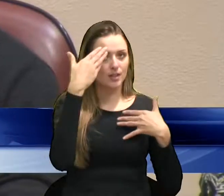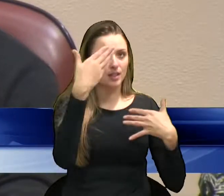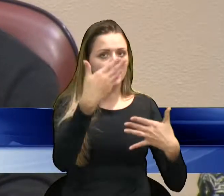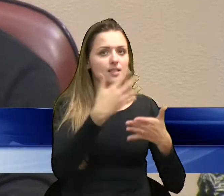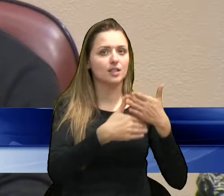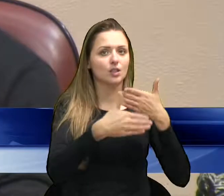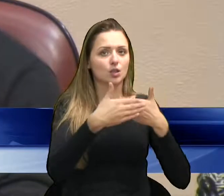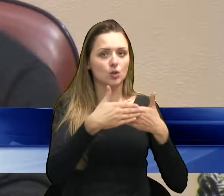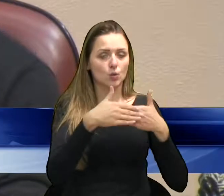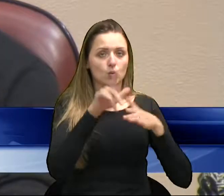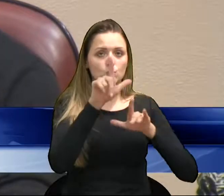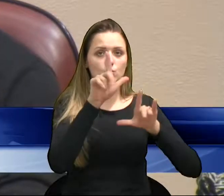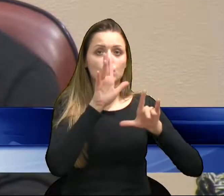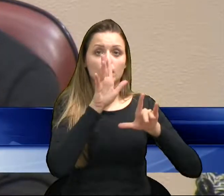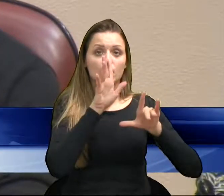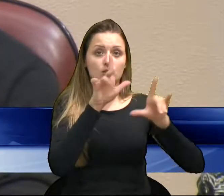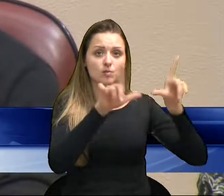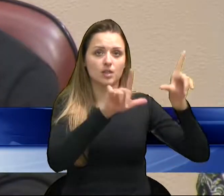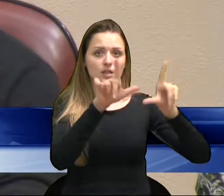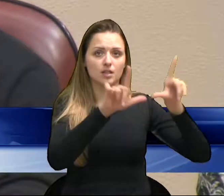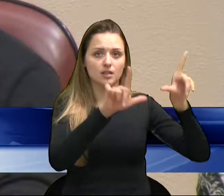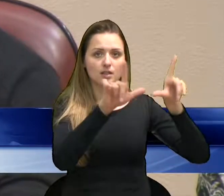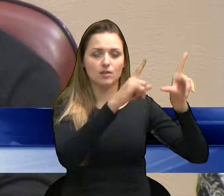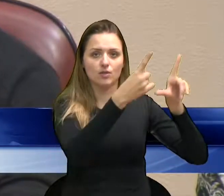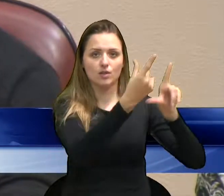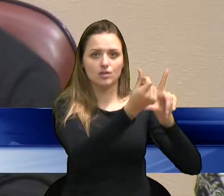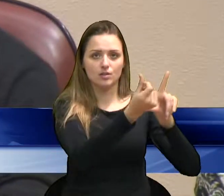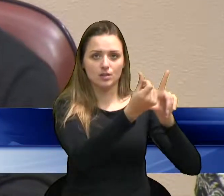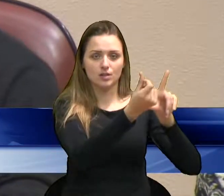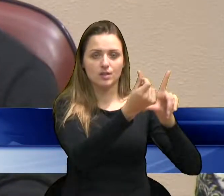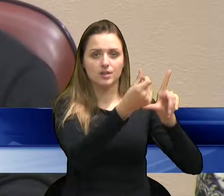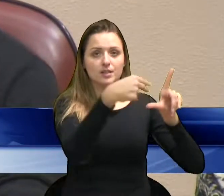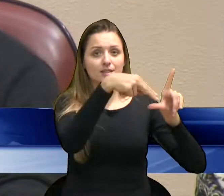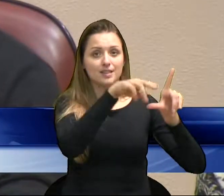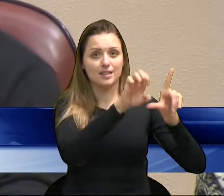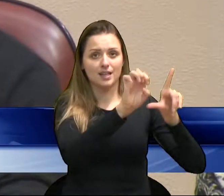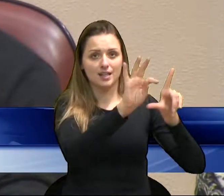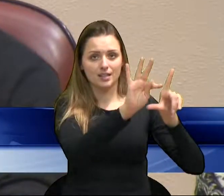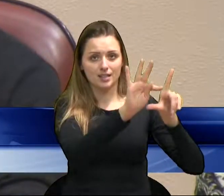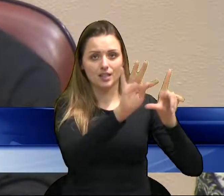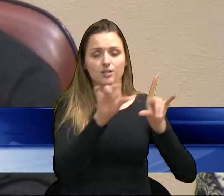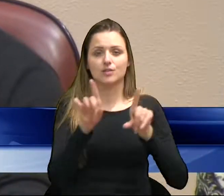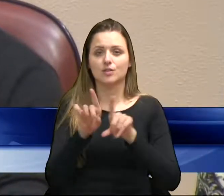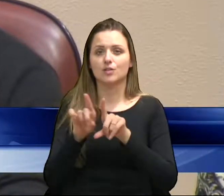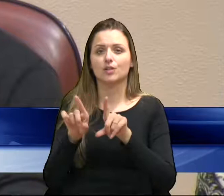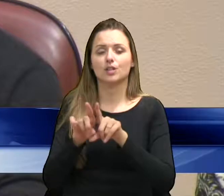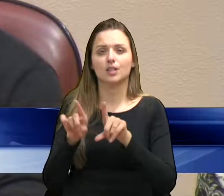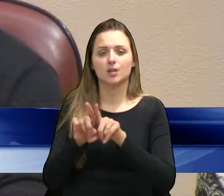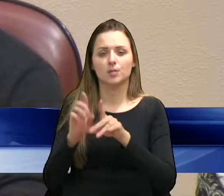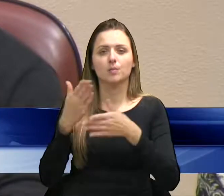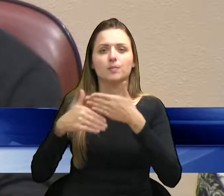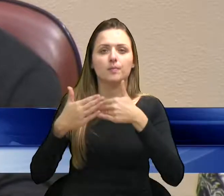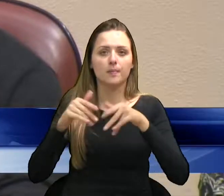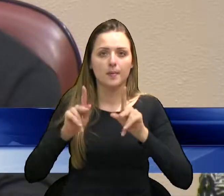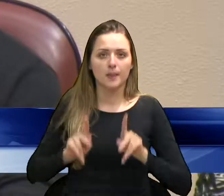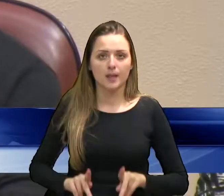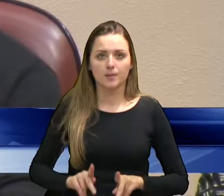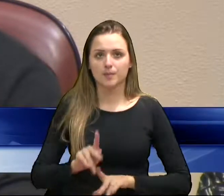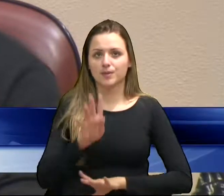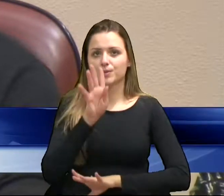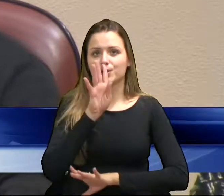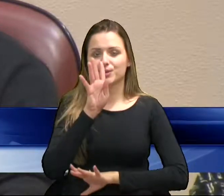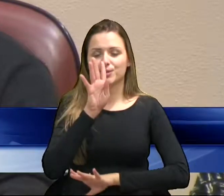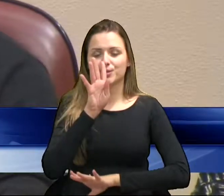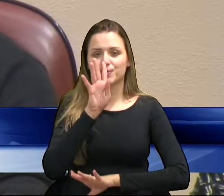acompanham em suas casas, no TV Câmara, no canal 16 da NET, e bem também como os que assistem pelas redes